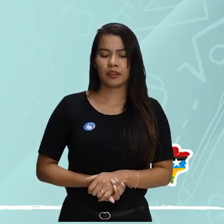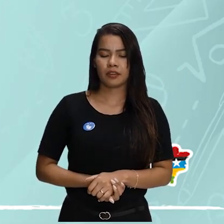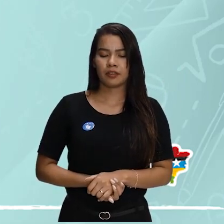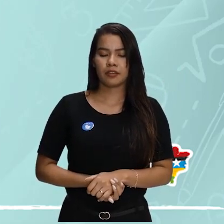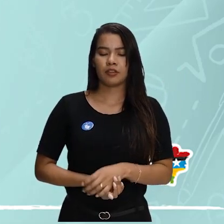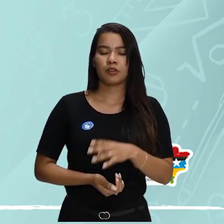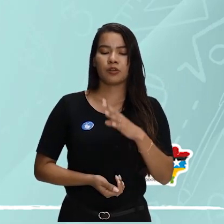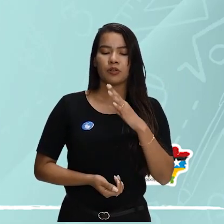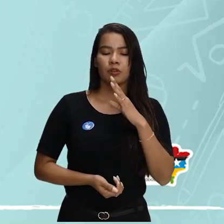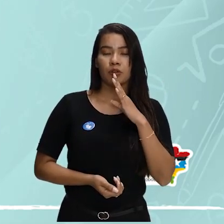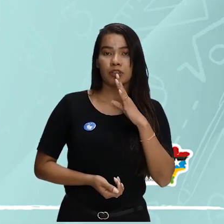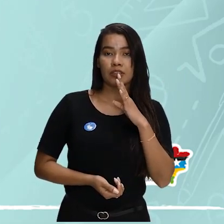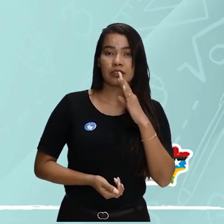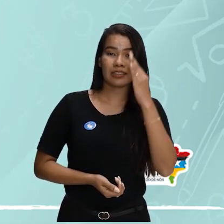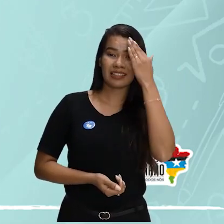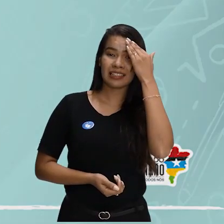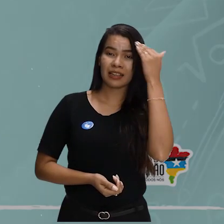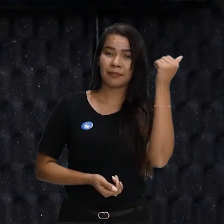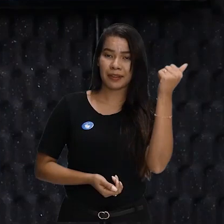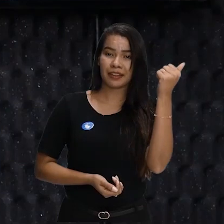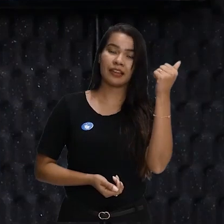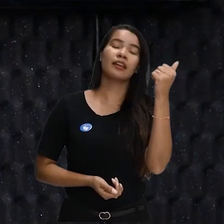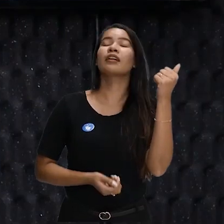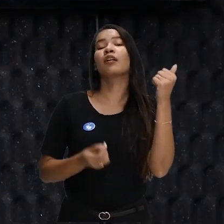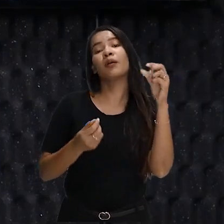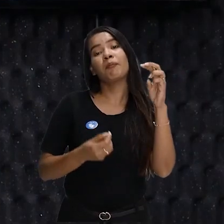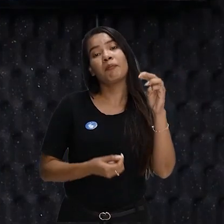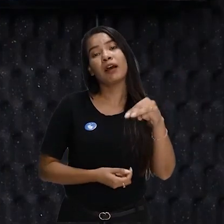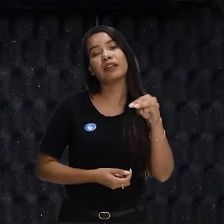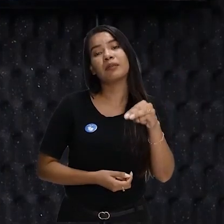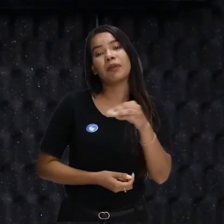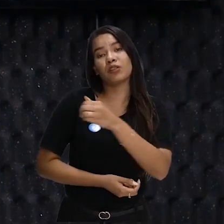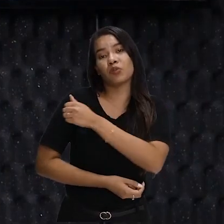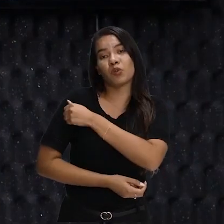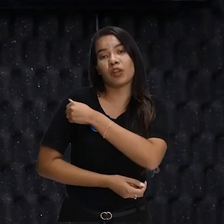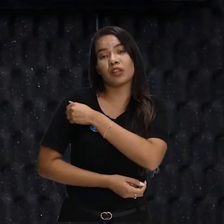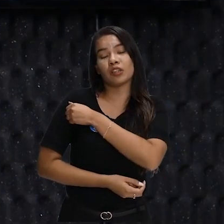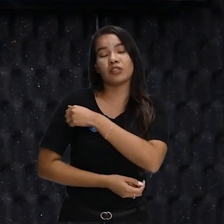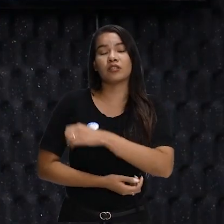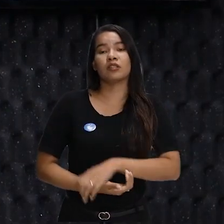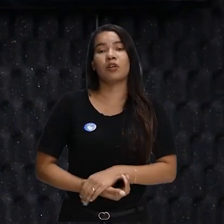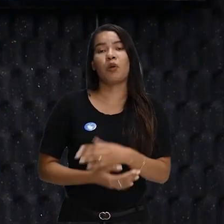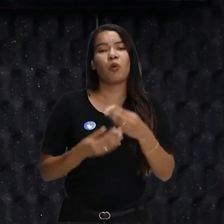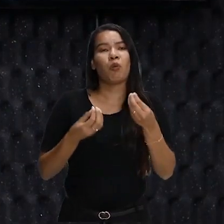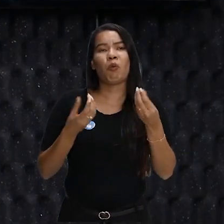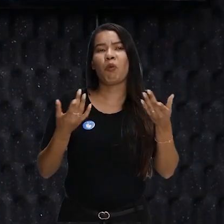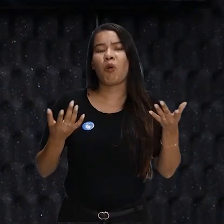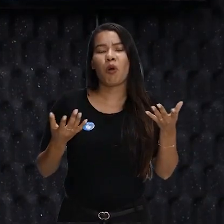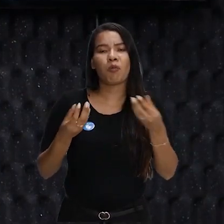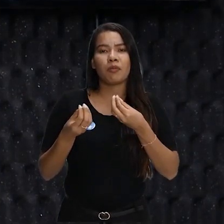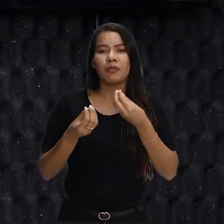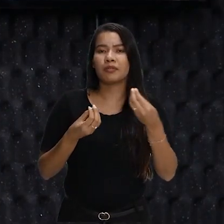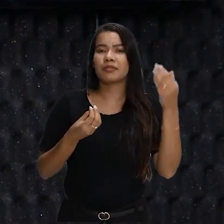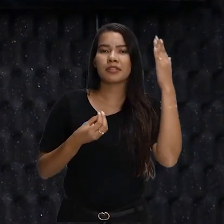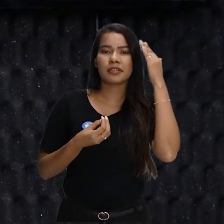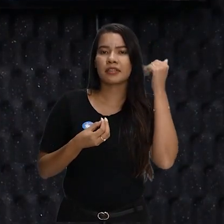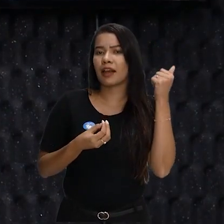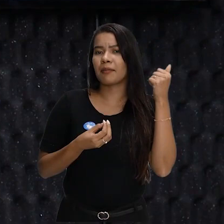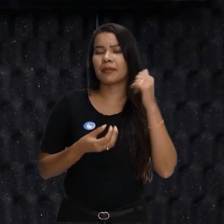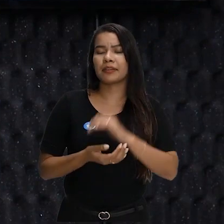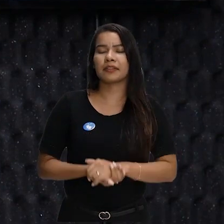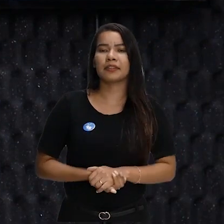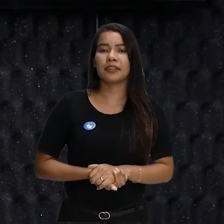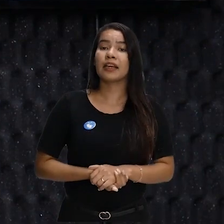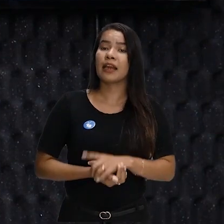de matemática dos alunos. Nível de conhecimento já é uma qualidade. Aí eu posso ordenar essa qualidade?